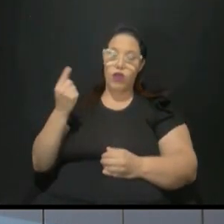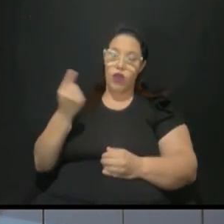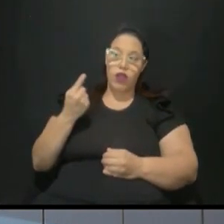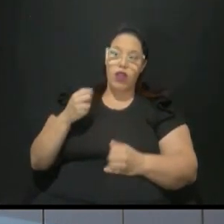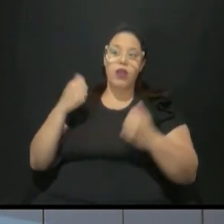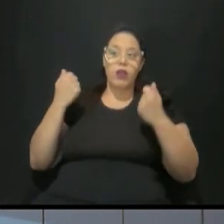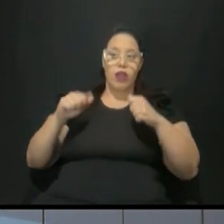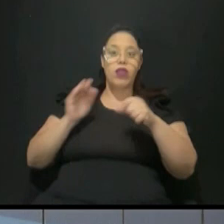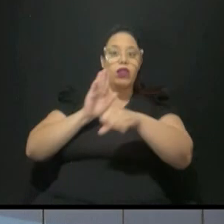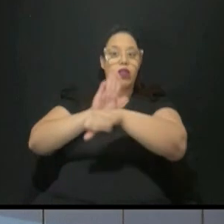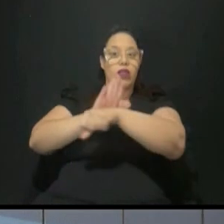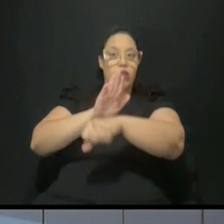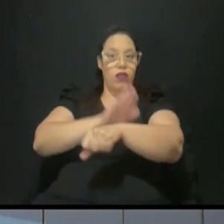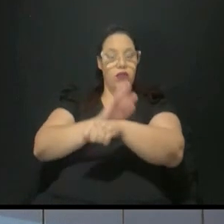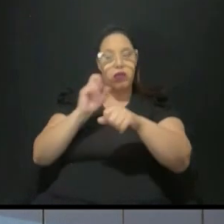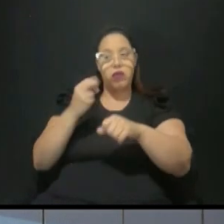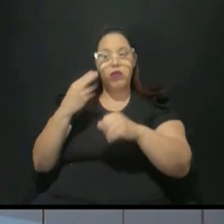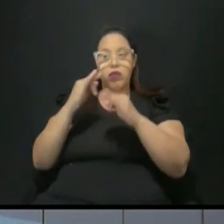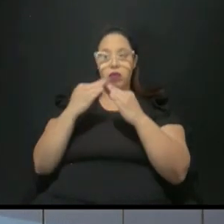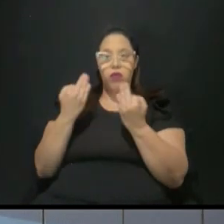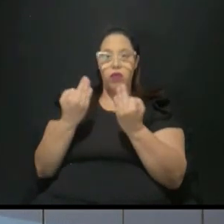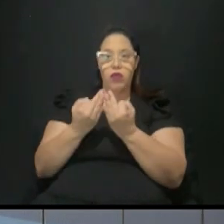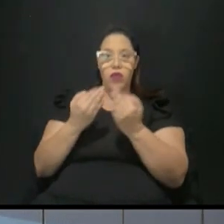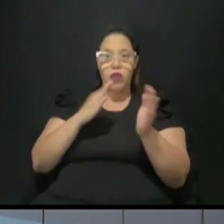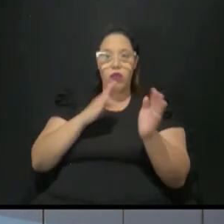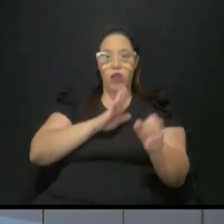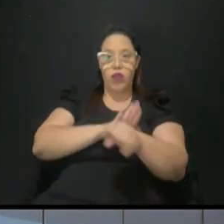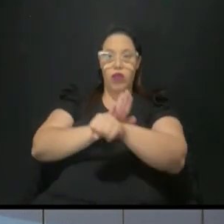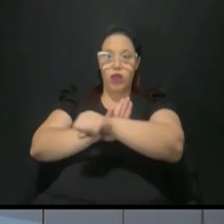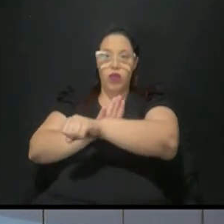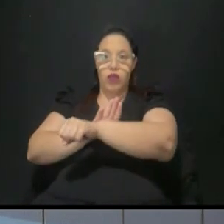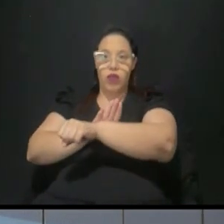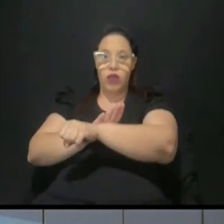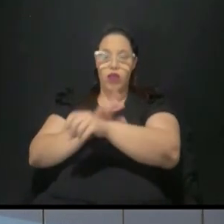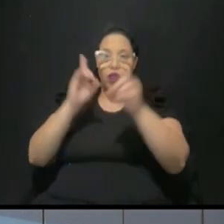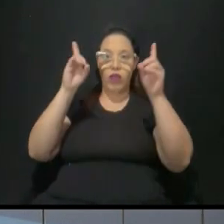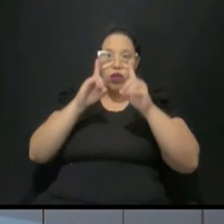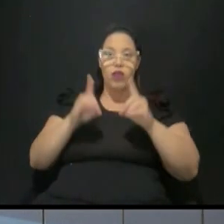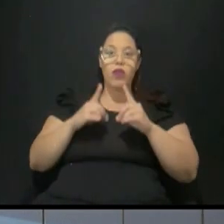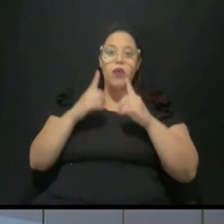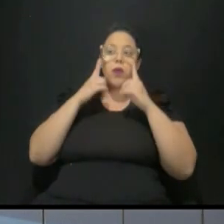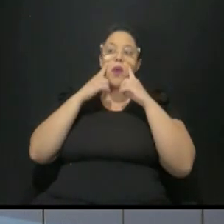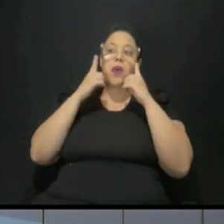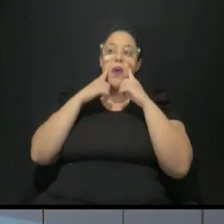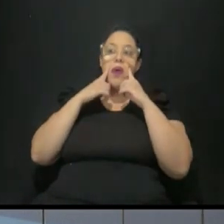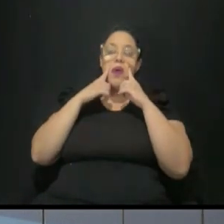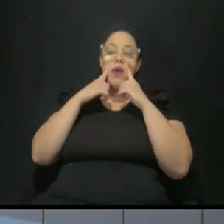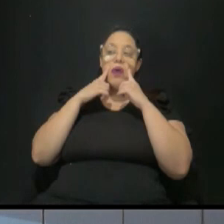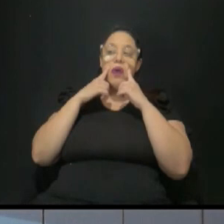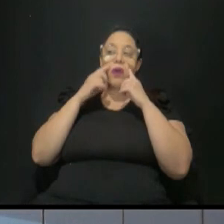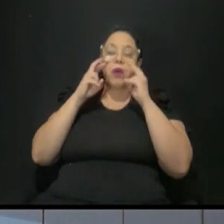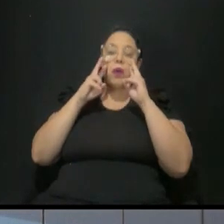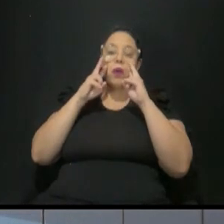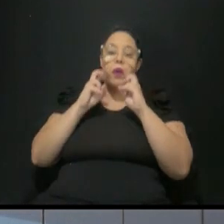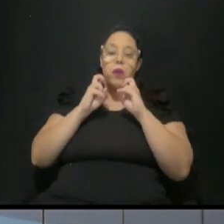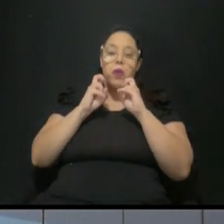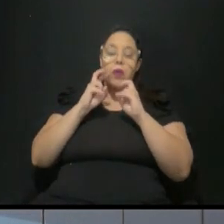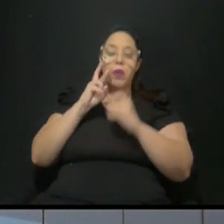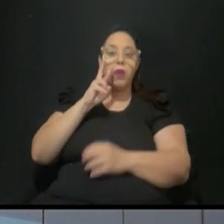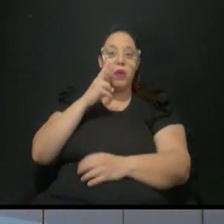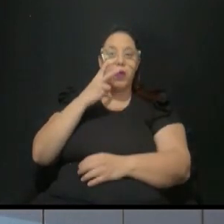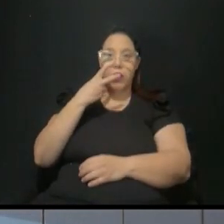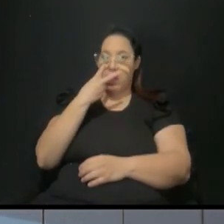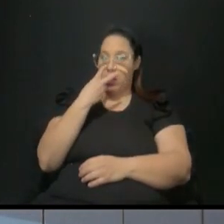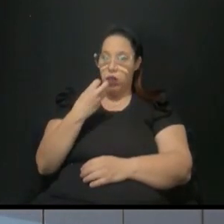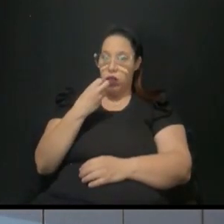familiar, alguém que dê um suporte. Um deficiente visual vai precisar de um suporte para pegar um ônibus no ponto